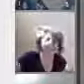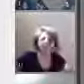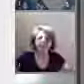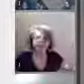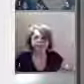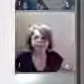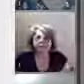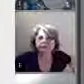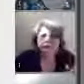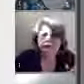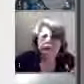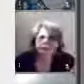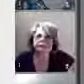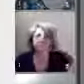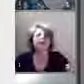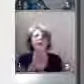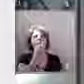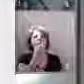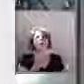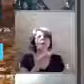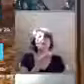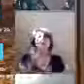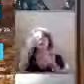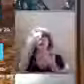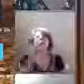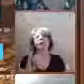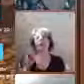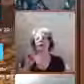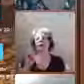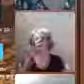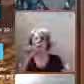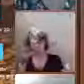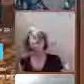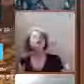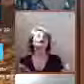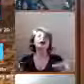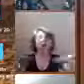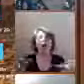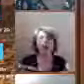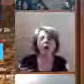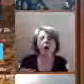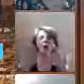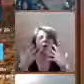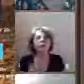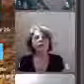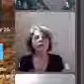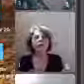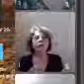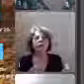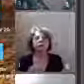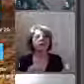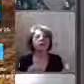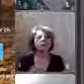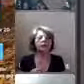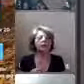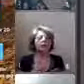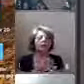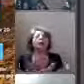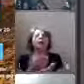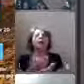Bom, muito bem, muito obrigada, Ivan. Nós vamos passar para a